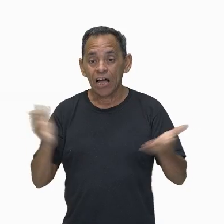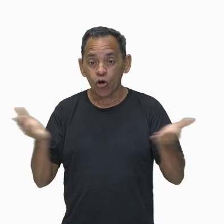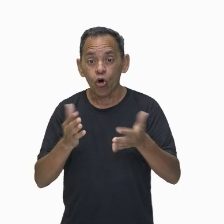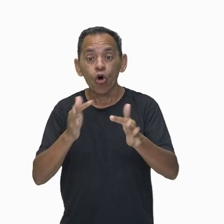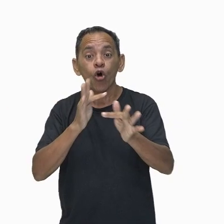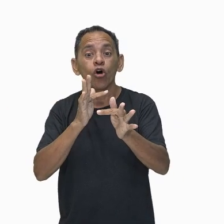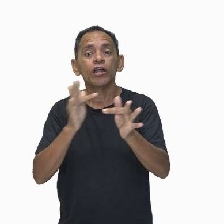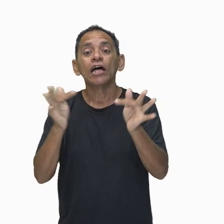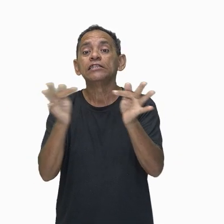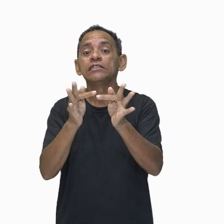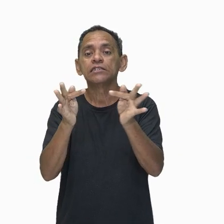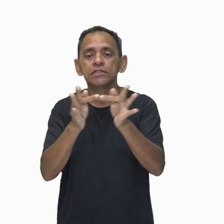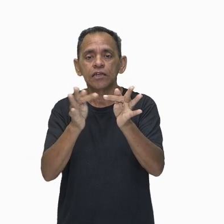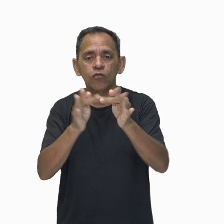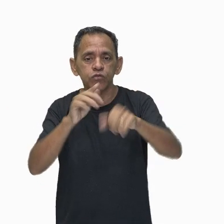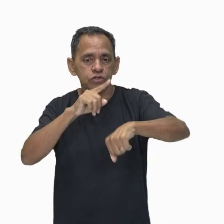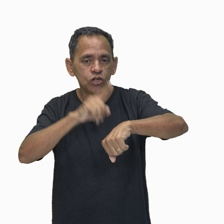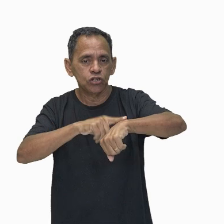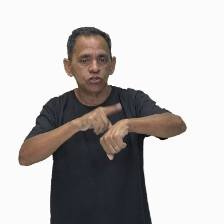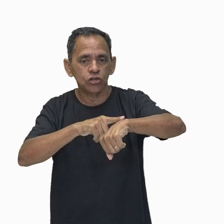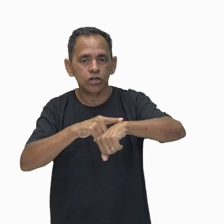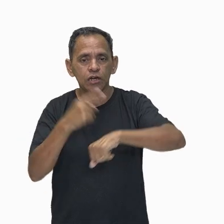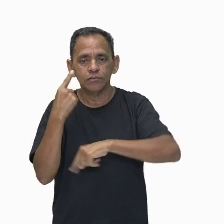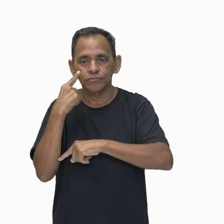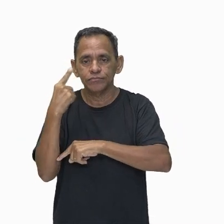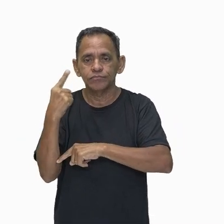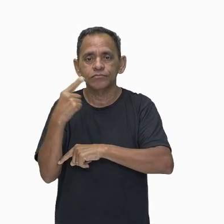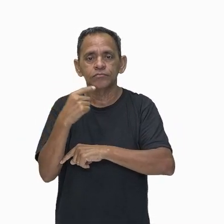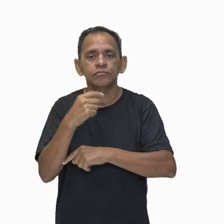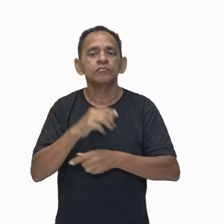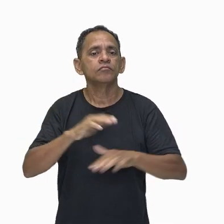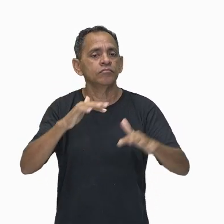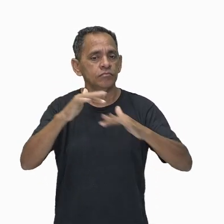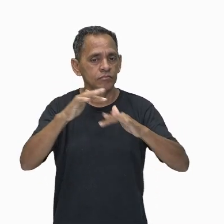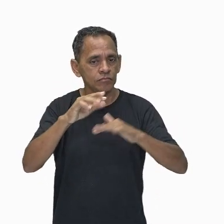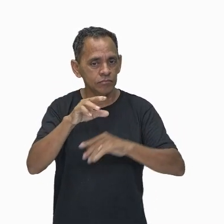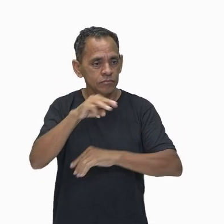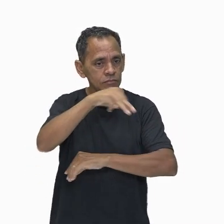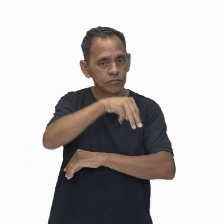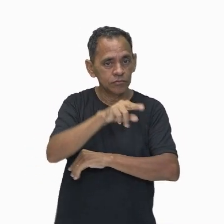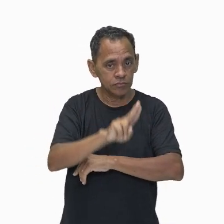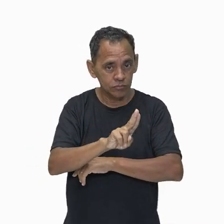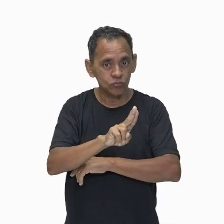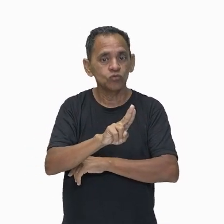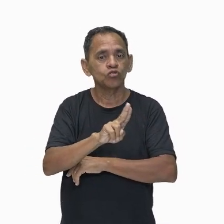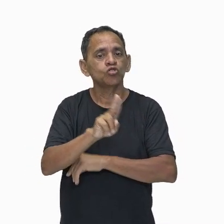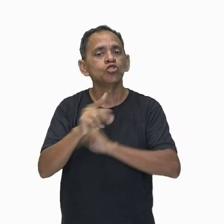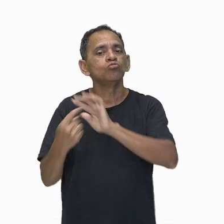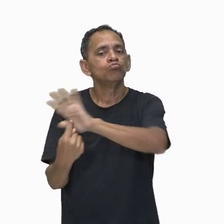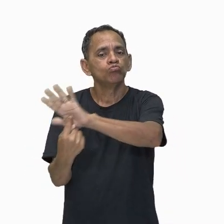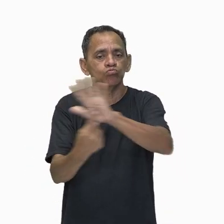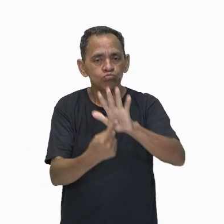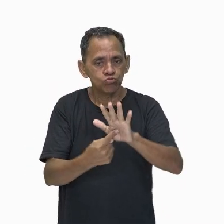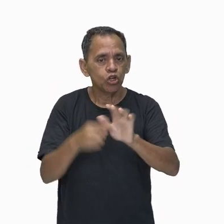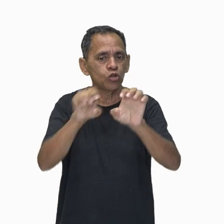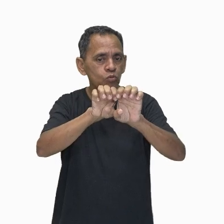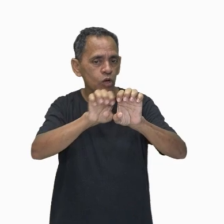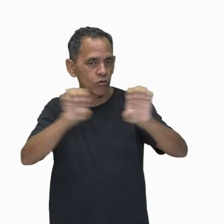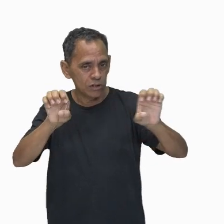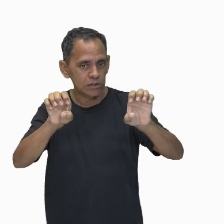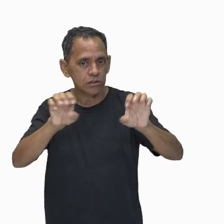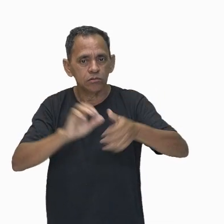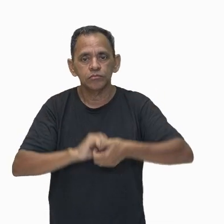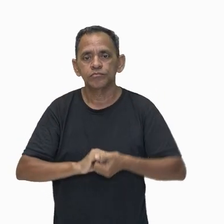movimento, pessoal? Olha só, o movimento uniforme, ele vai ser descrito por uma equação, tá,